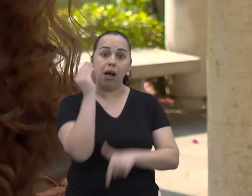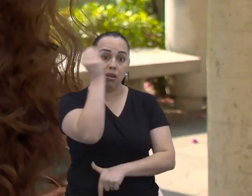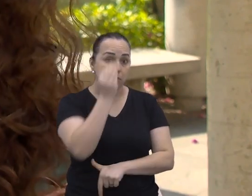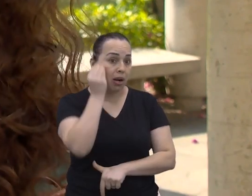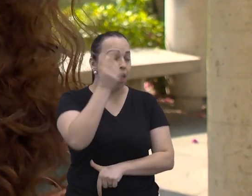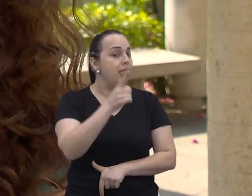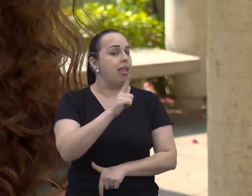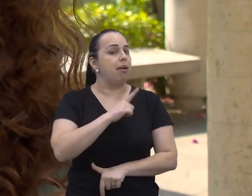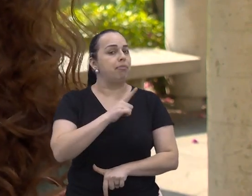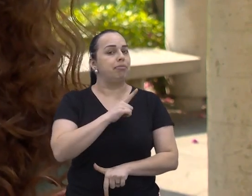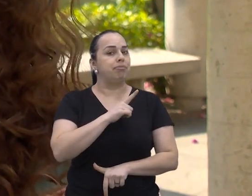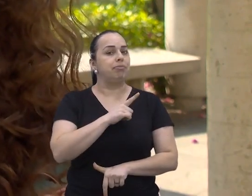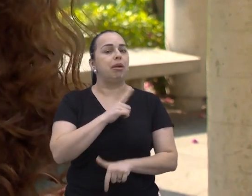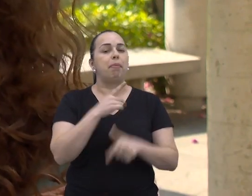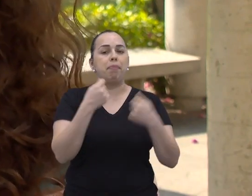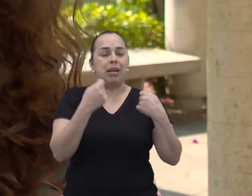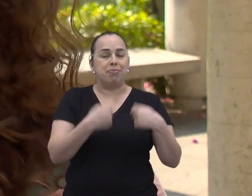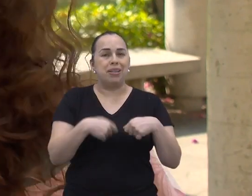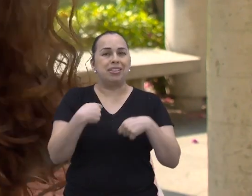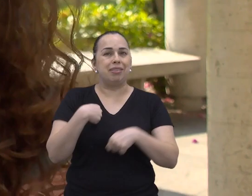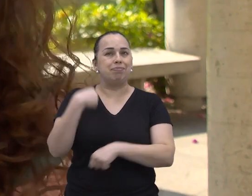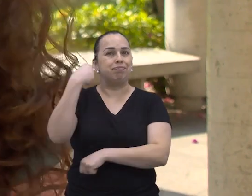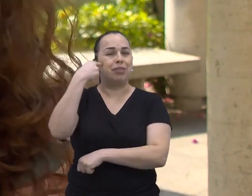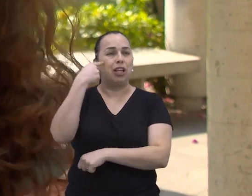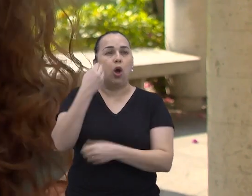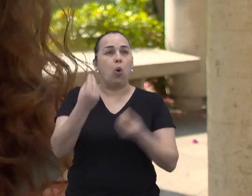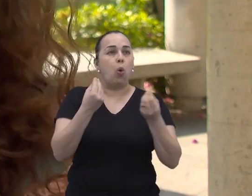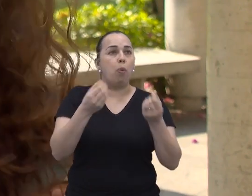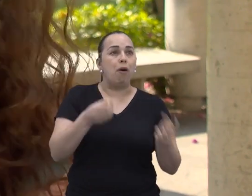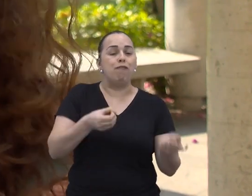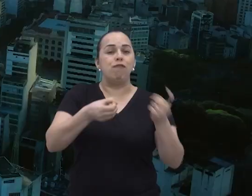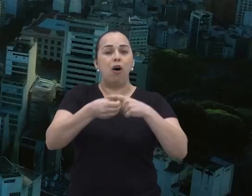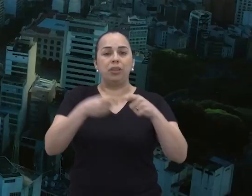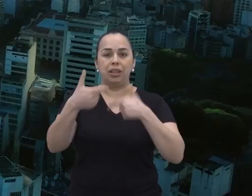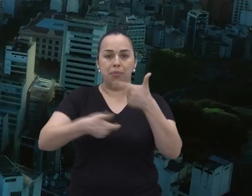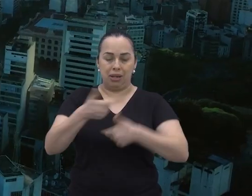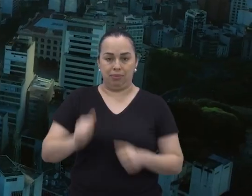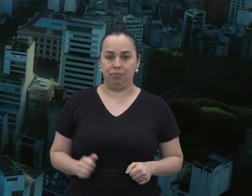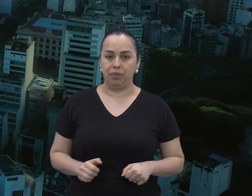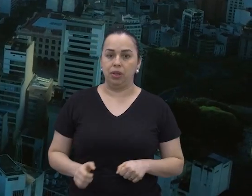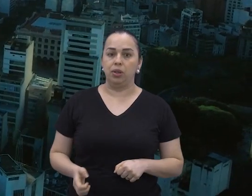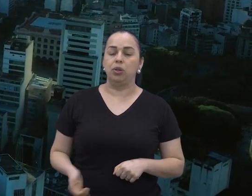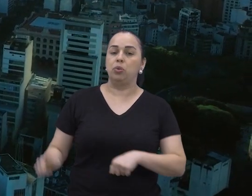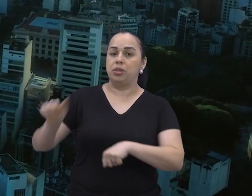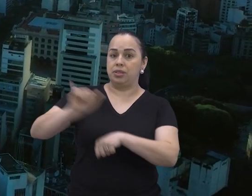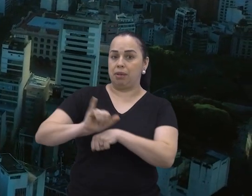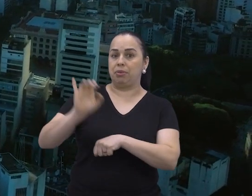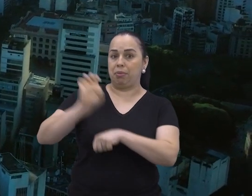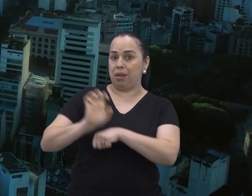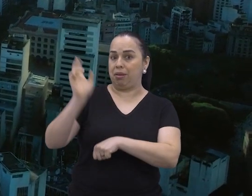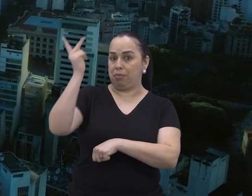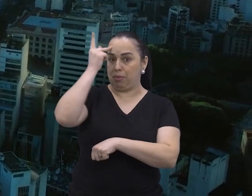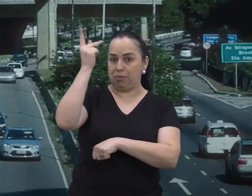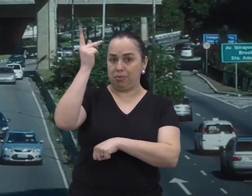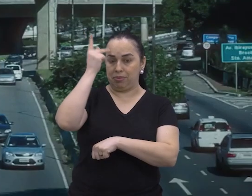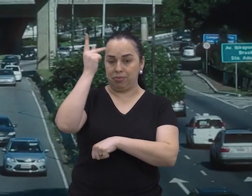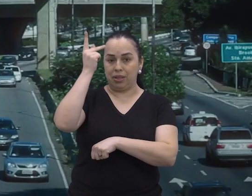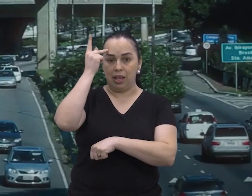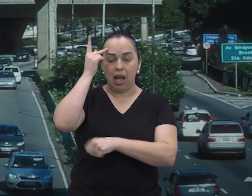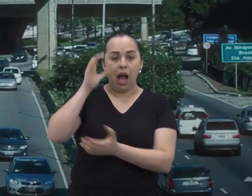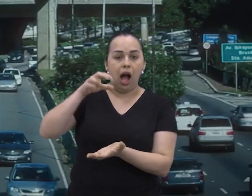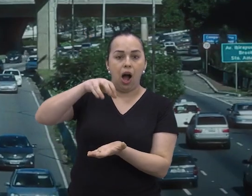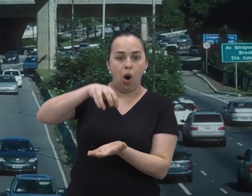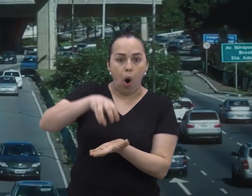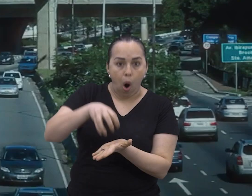trabalho, né? Acho que é preciso pensar muito mais na retomada. Na capital paulista, a ONG São Paulo